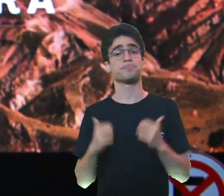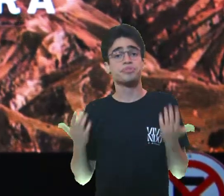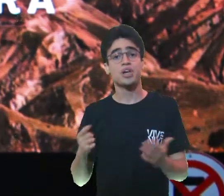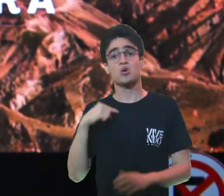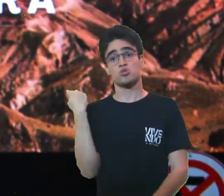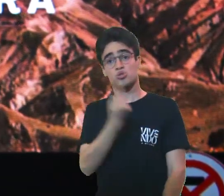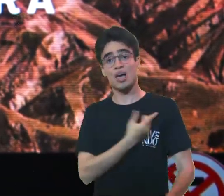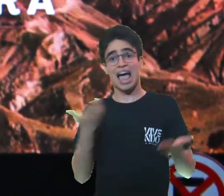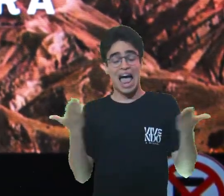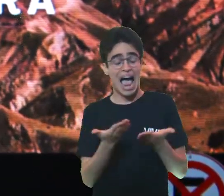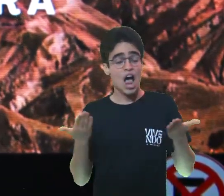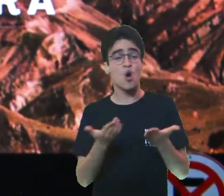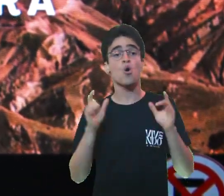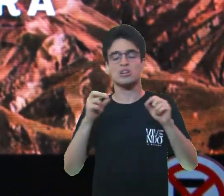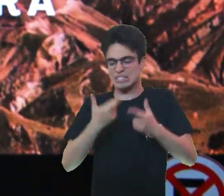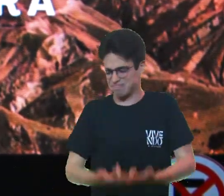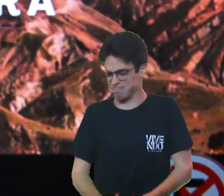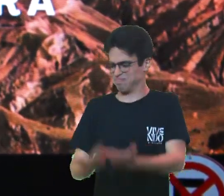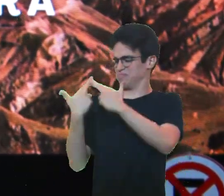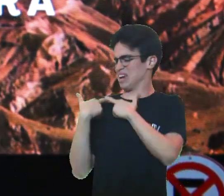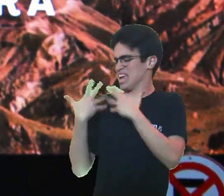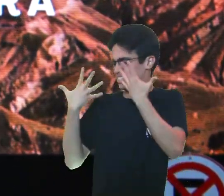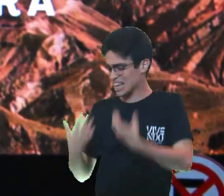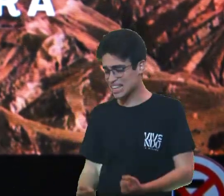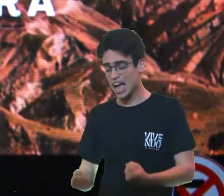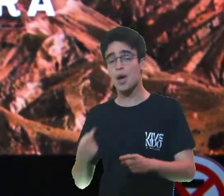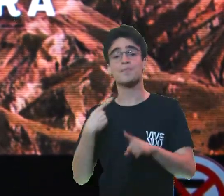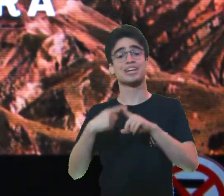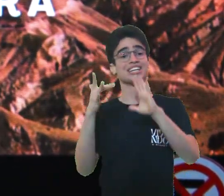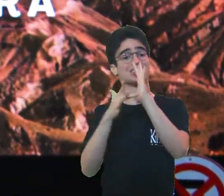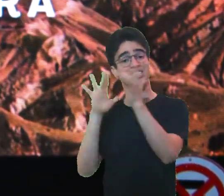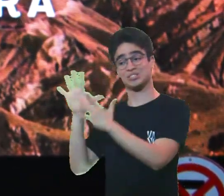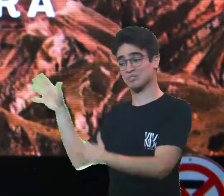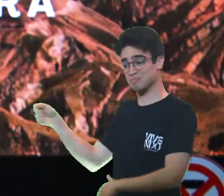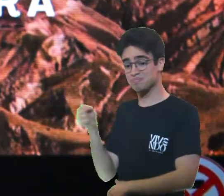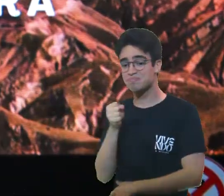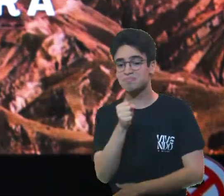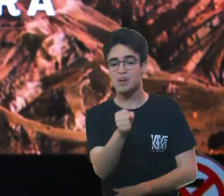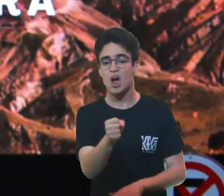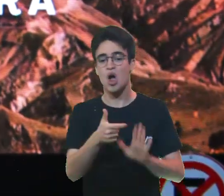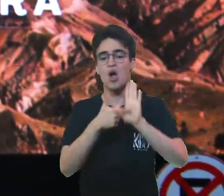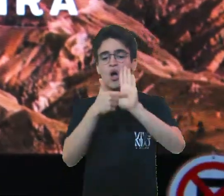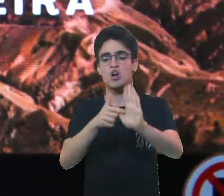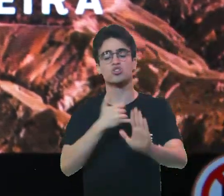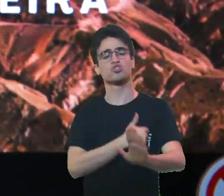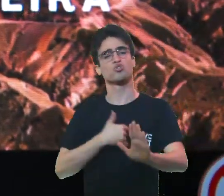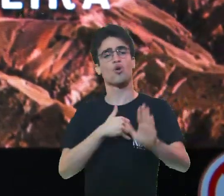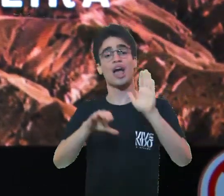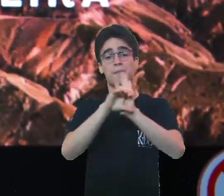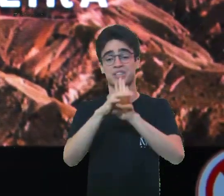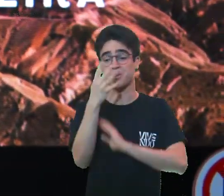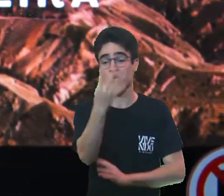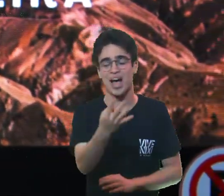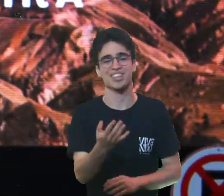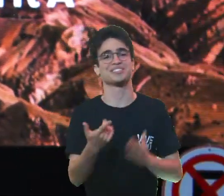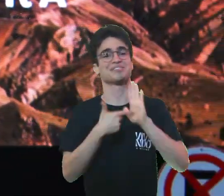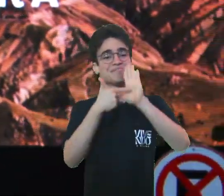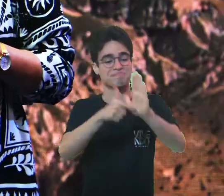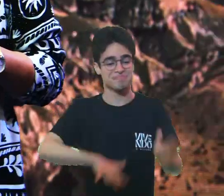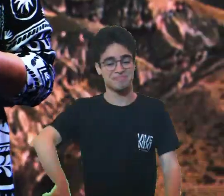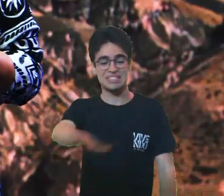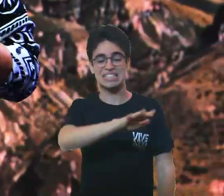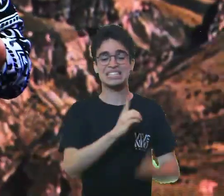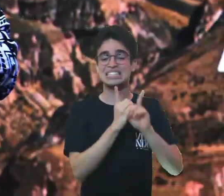tão contemporâneo que Jesus puxa essa expressão para João capítulo 4 e diz para nós como os